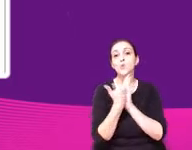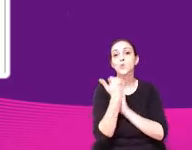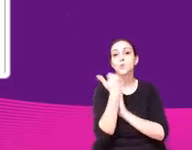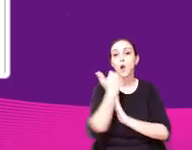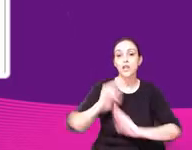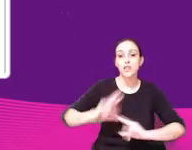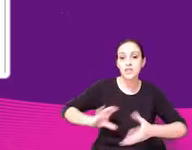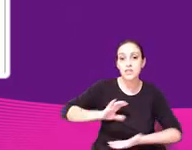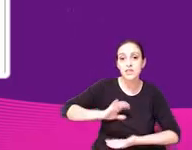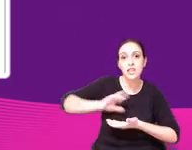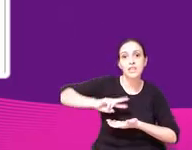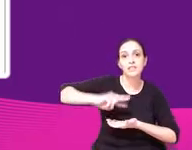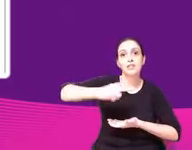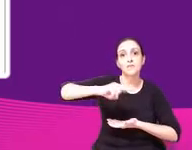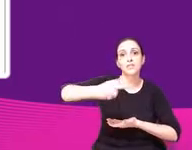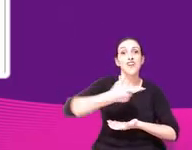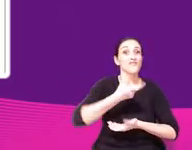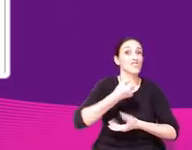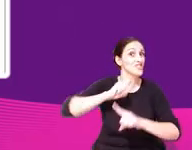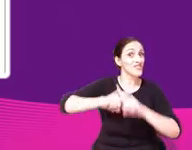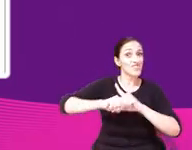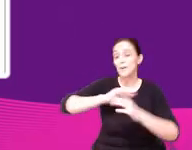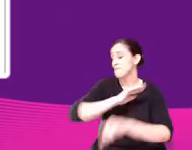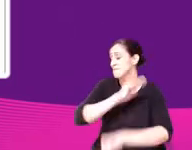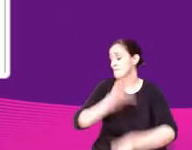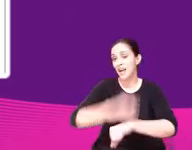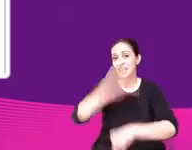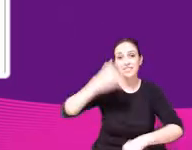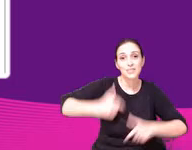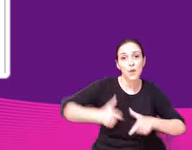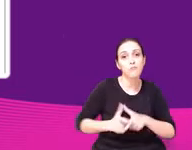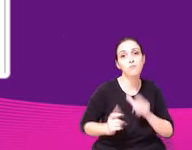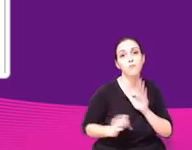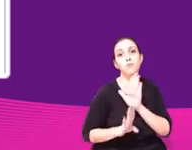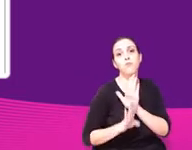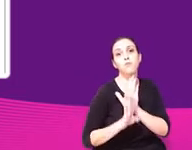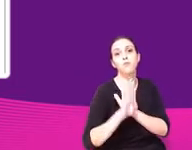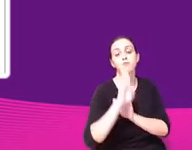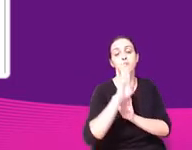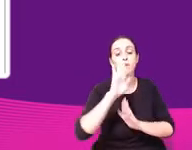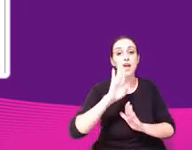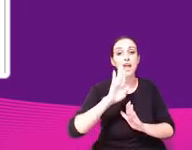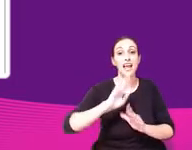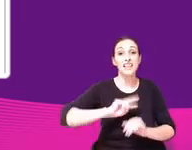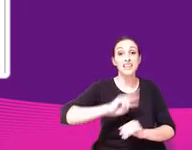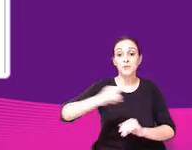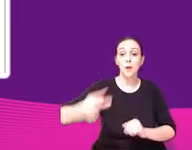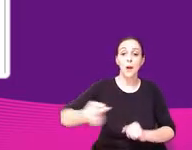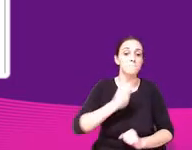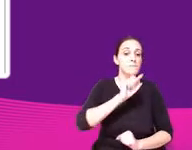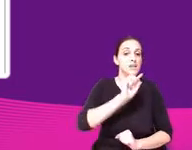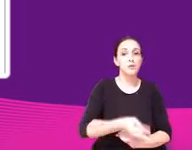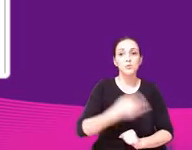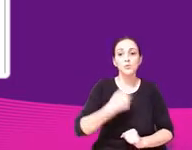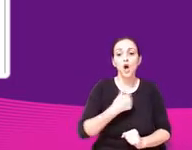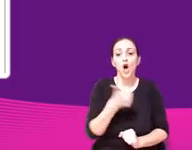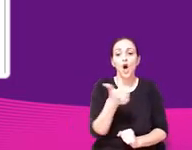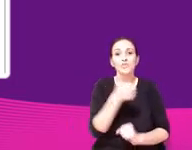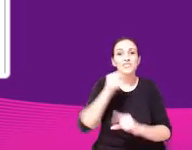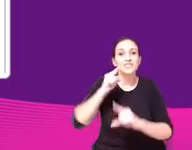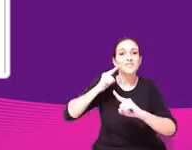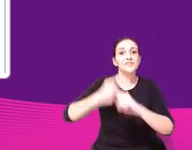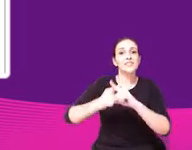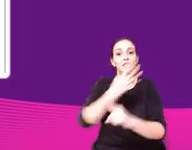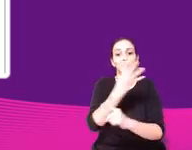gente correlacionar com a população, houve um aumento do número de transplantes por milhão de população de 11 vezes nesses